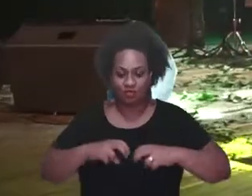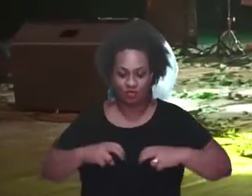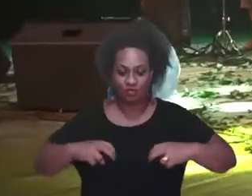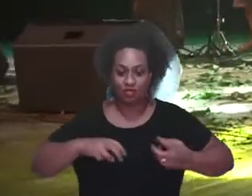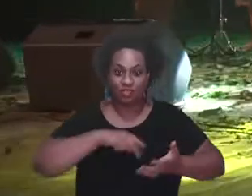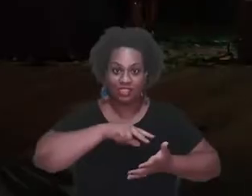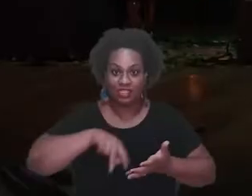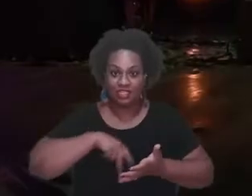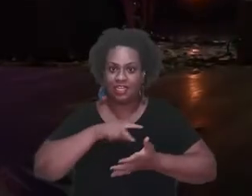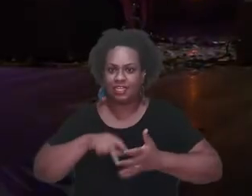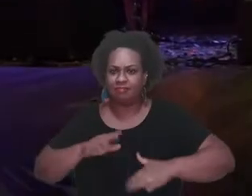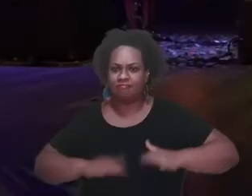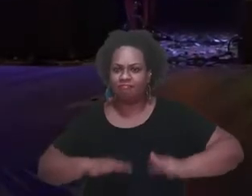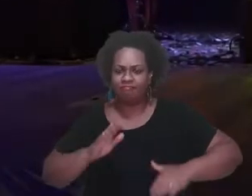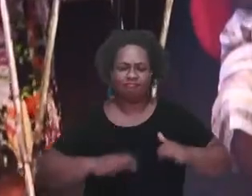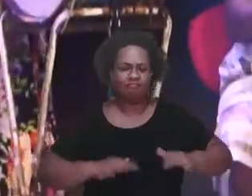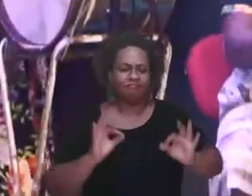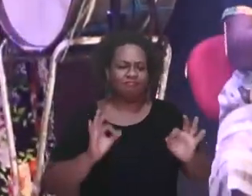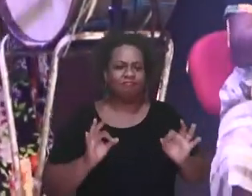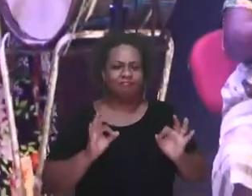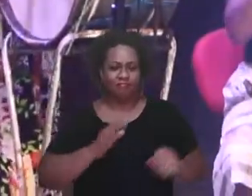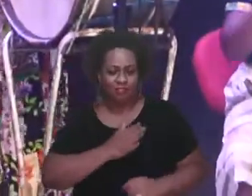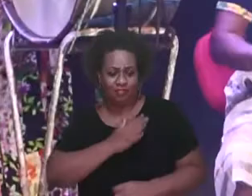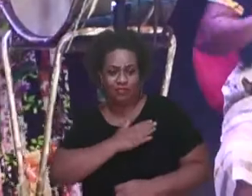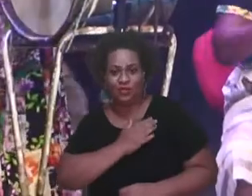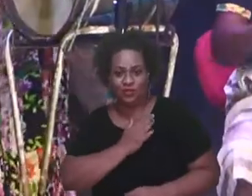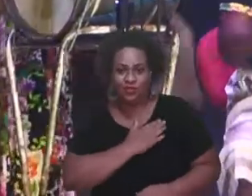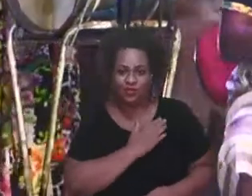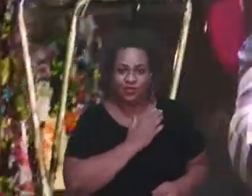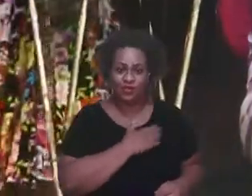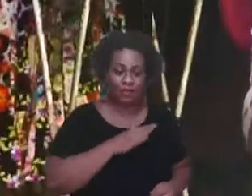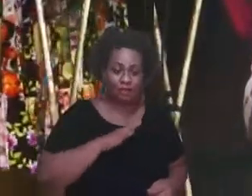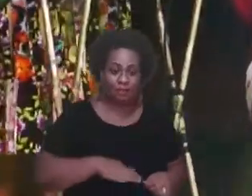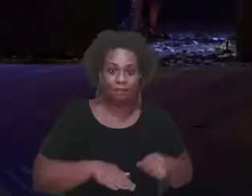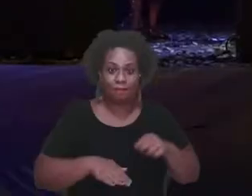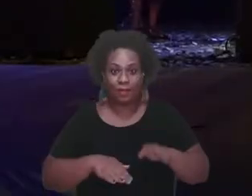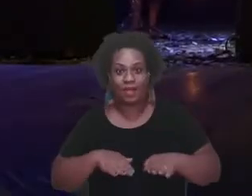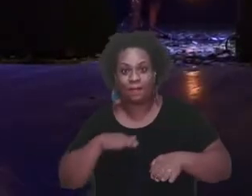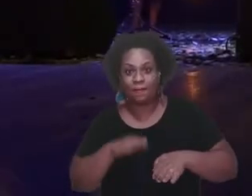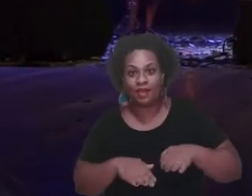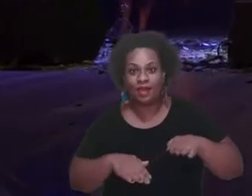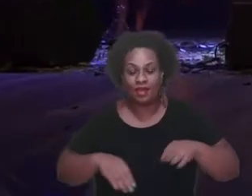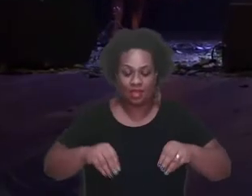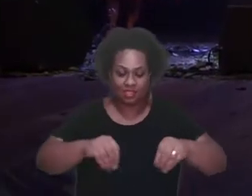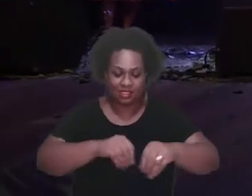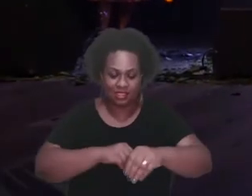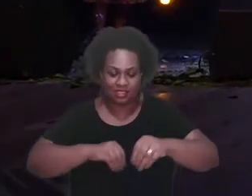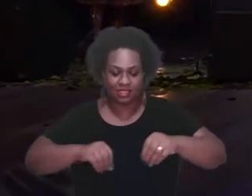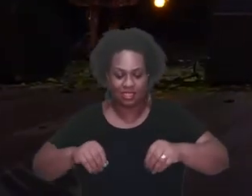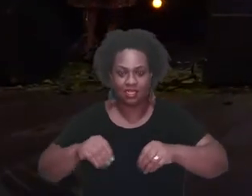evangelo o batom que ia traseiro e é de bom coração nessa de novo primeiro